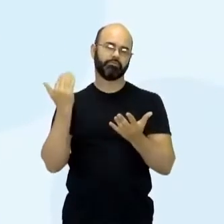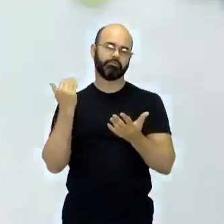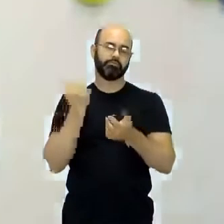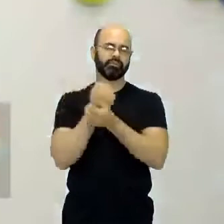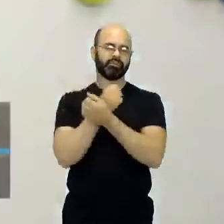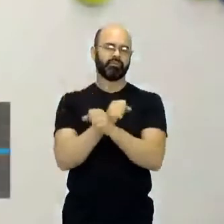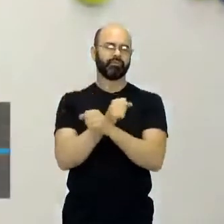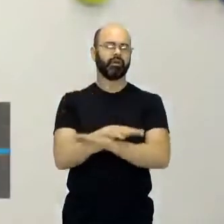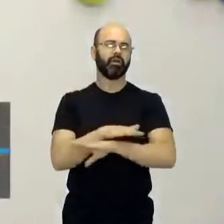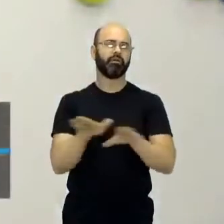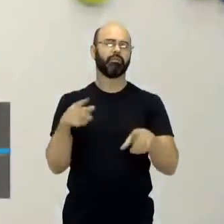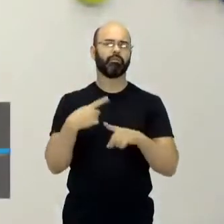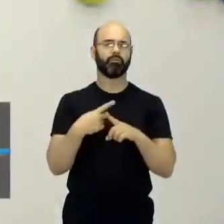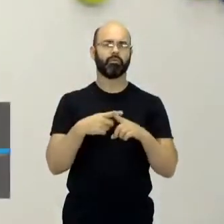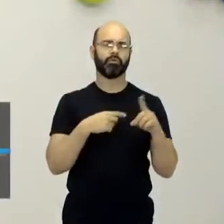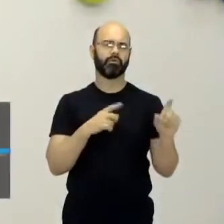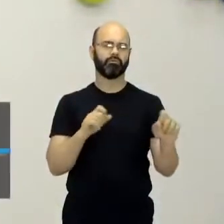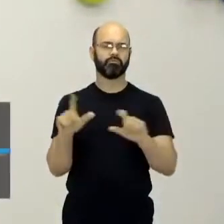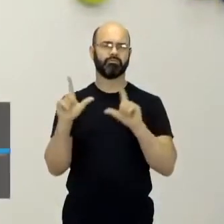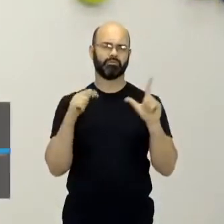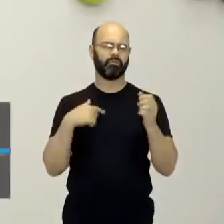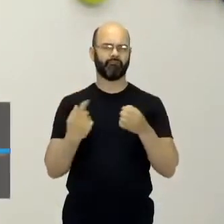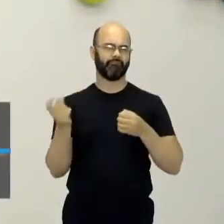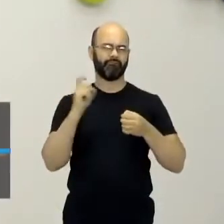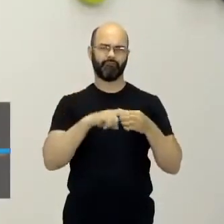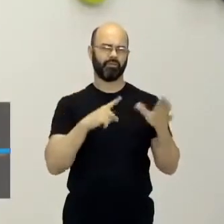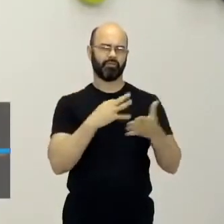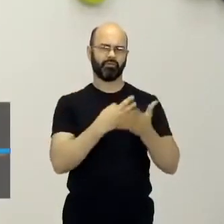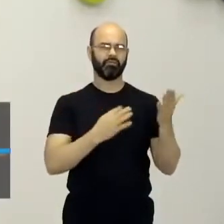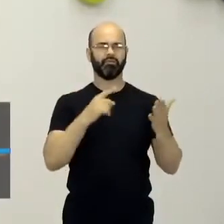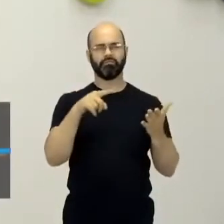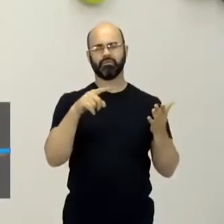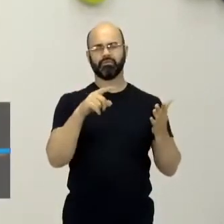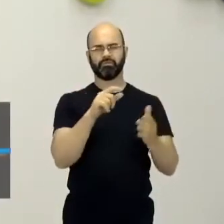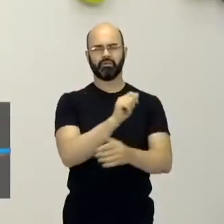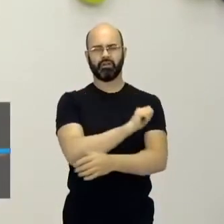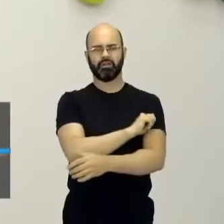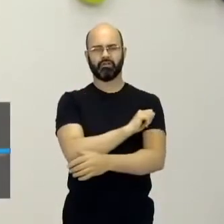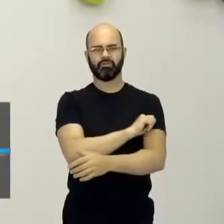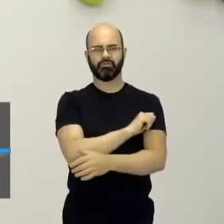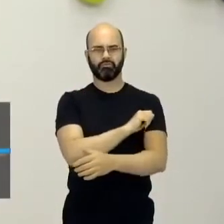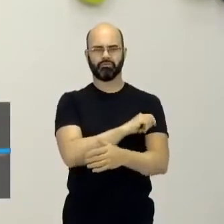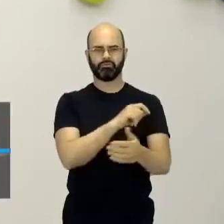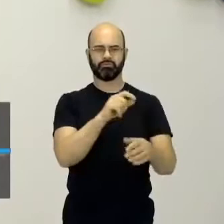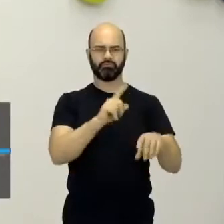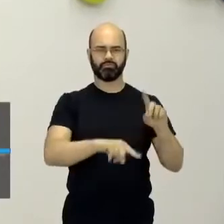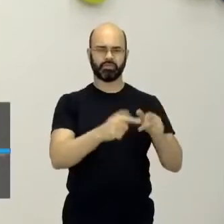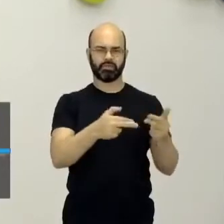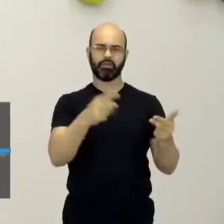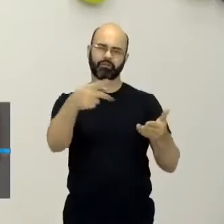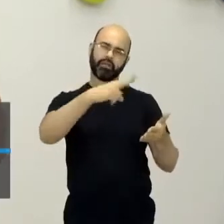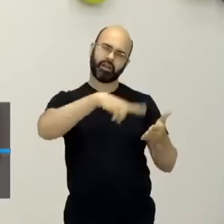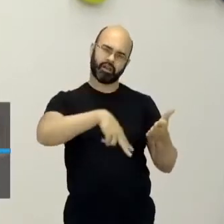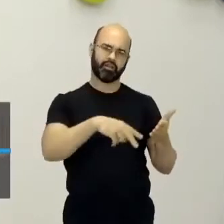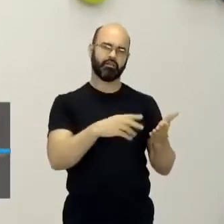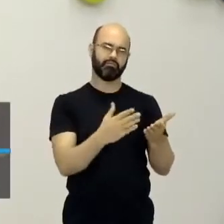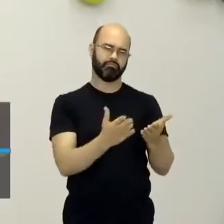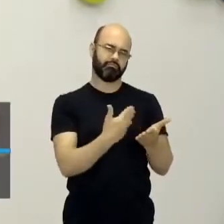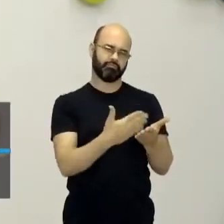pedir para voltar para mim, não vou fazer a leitura, mas está no material, é só ir lá no repositório que vocês encontram e também está no caderno do